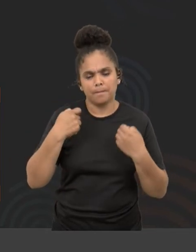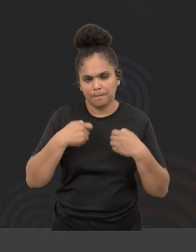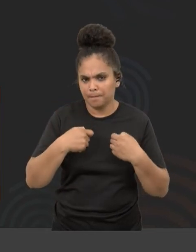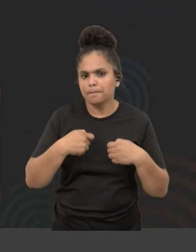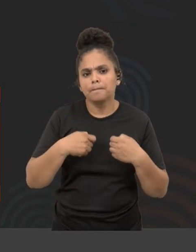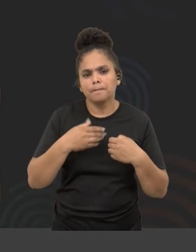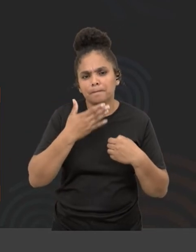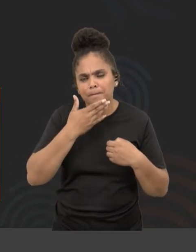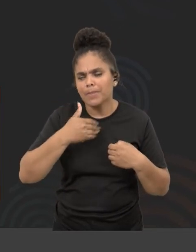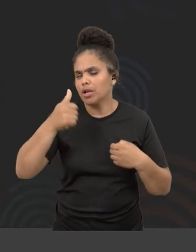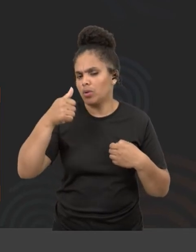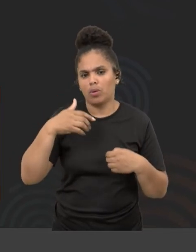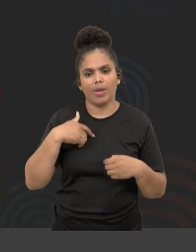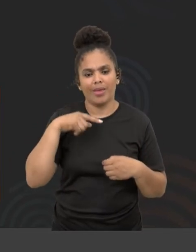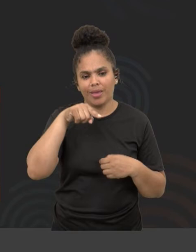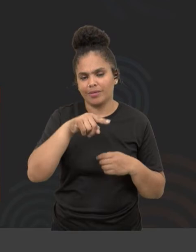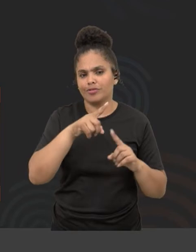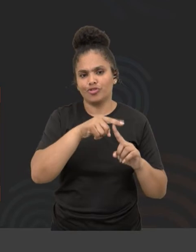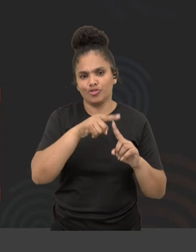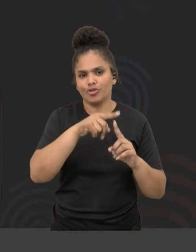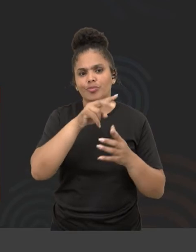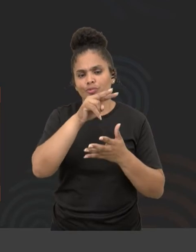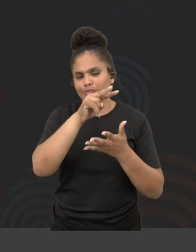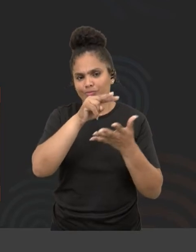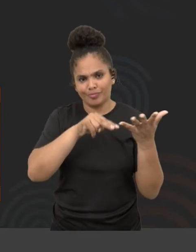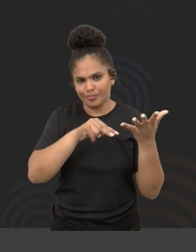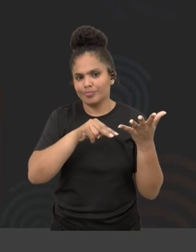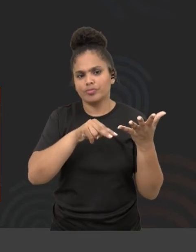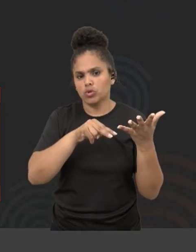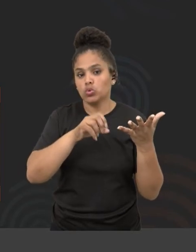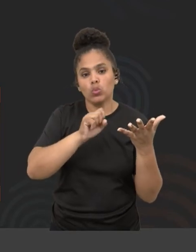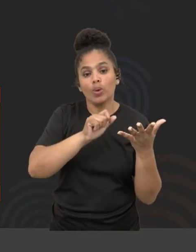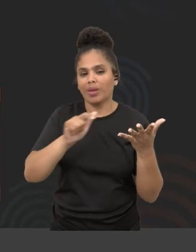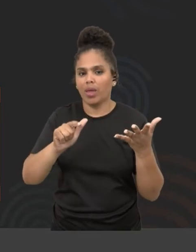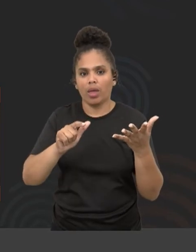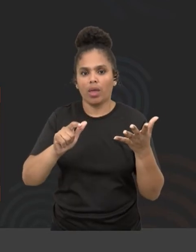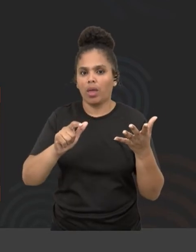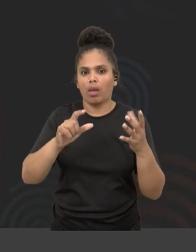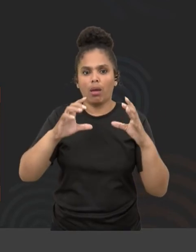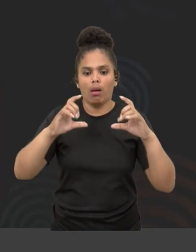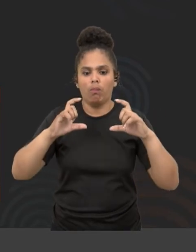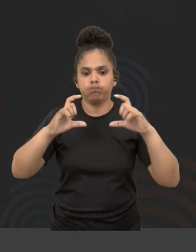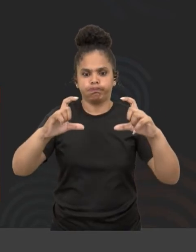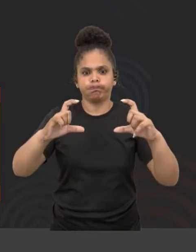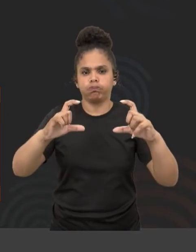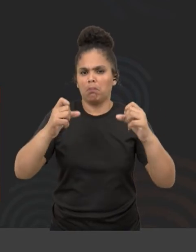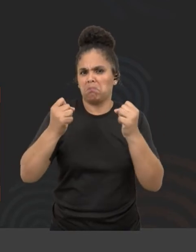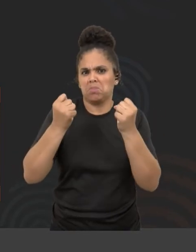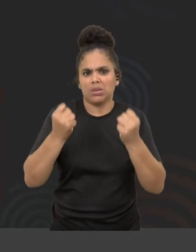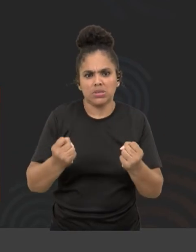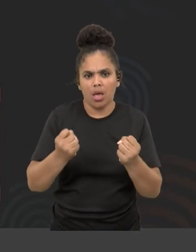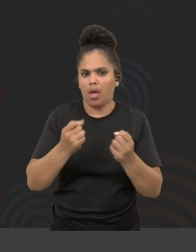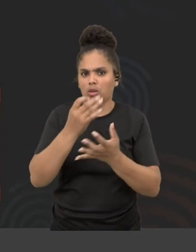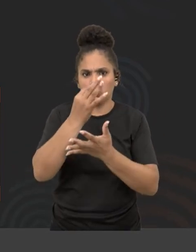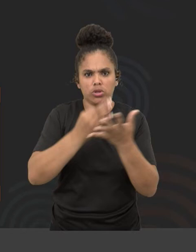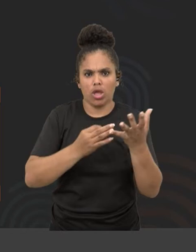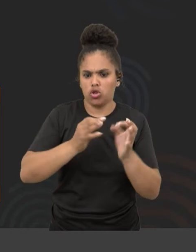dessa forma do que ler blocos muito pesados de texto